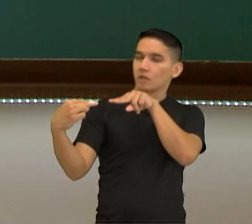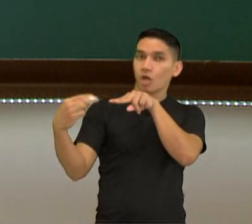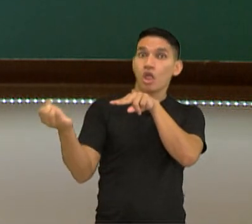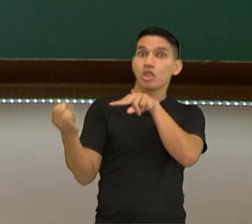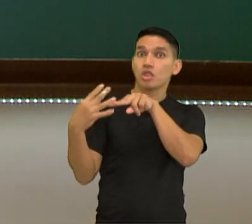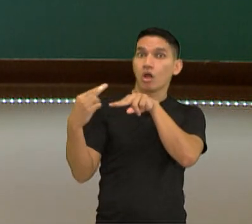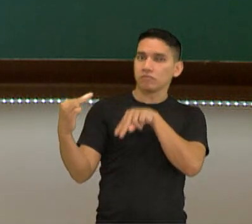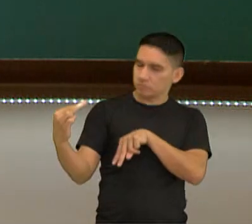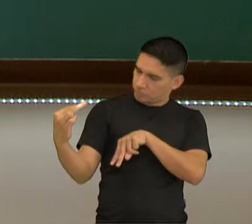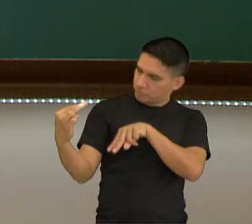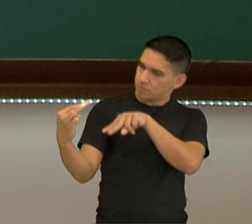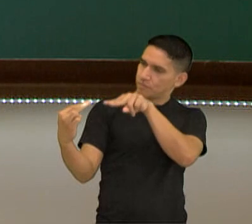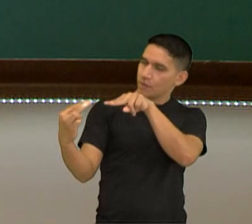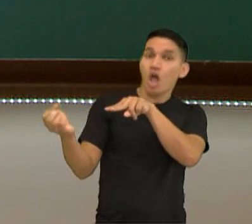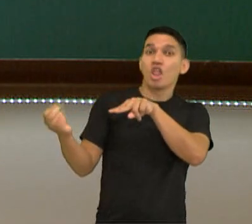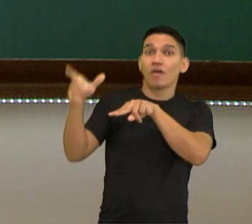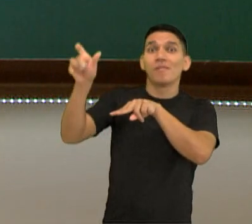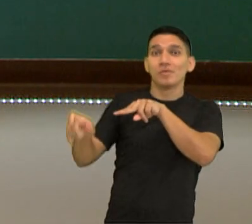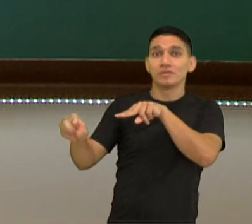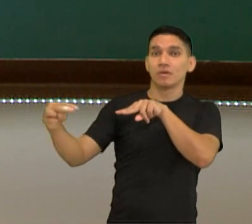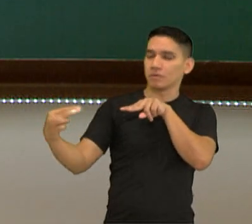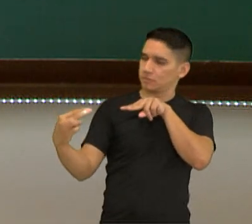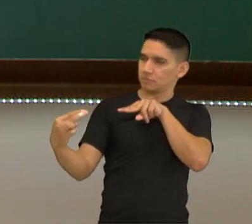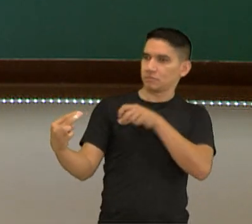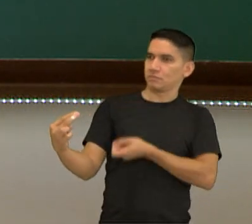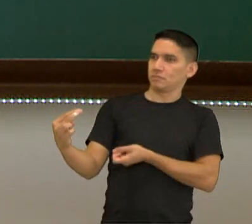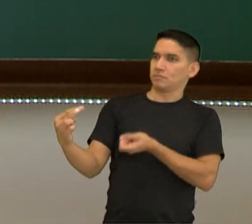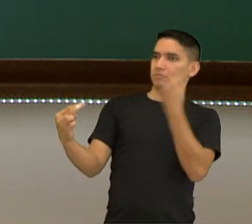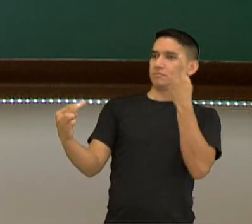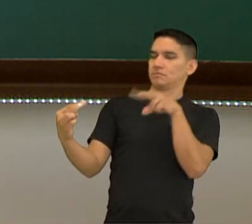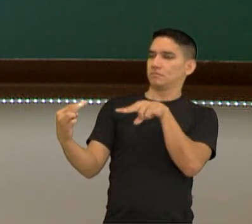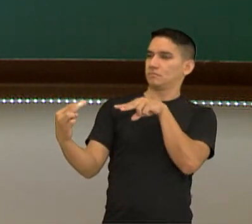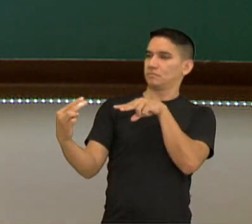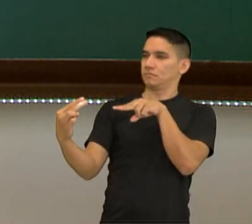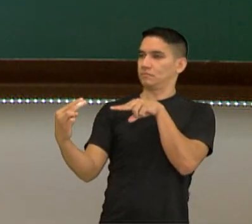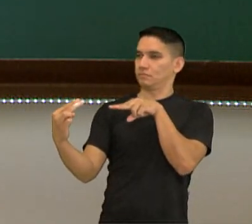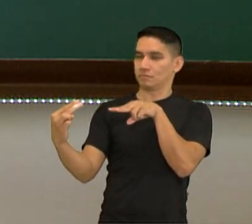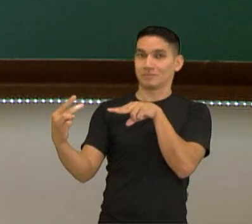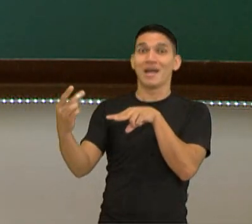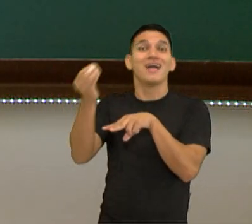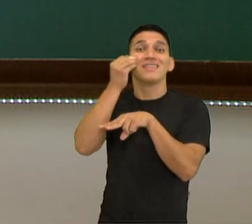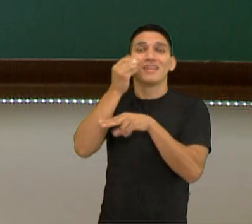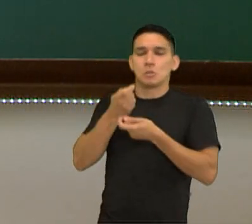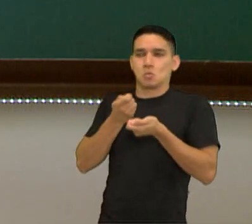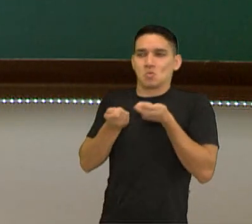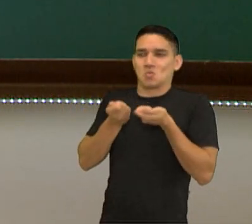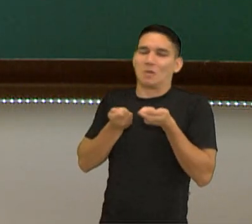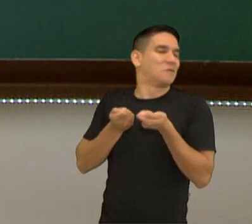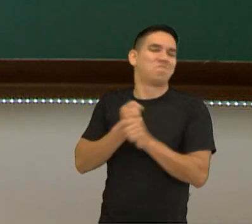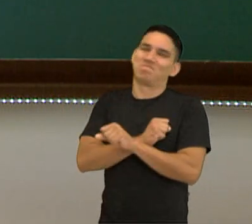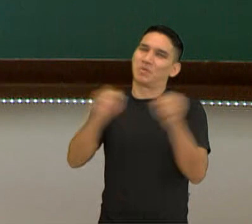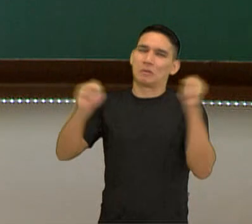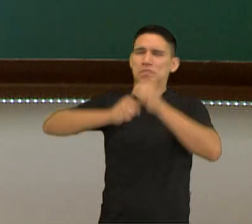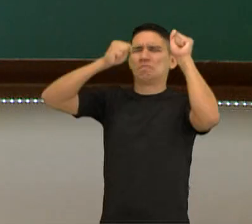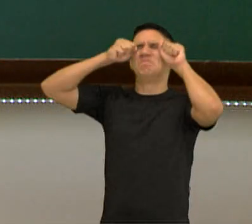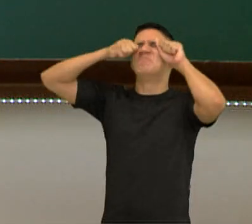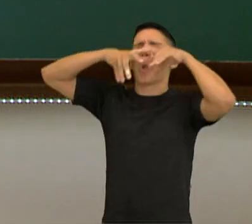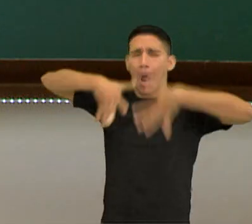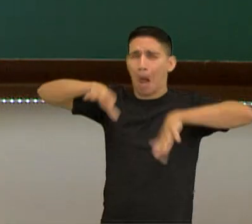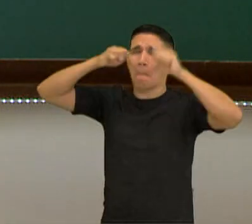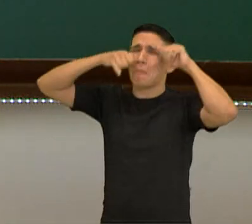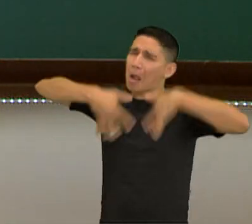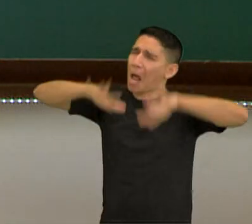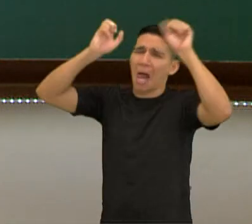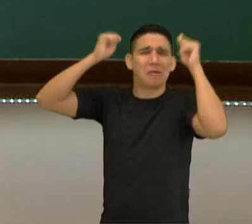olhar sobre o novo espectador, ela tenta se conter, mas ela não consegue. Ela desaba em lágrimas e